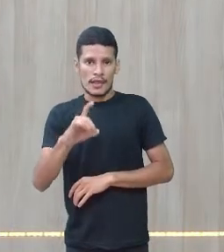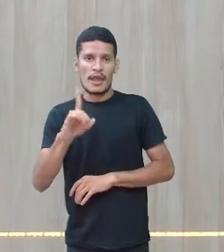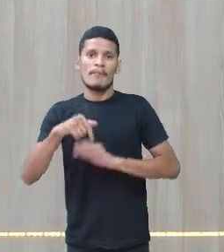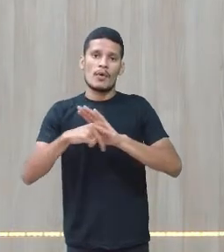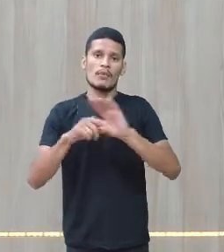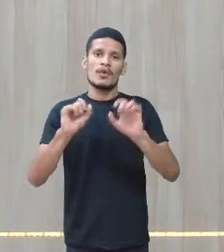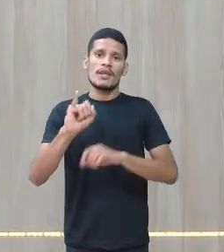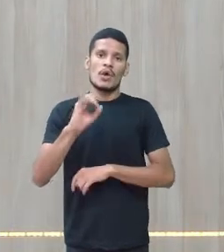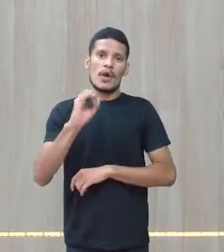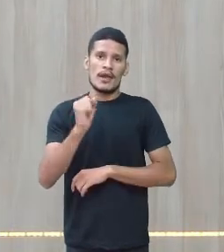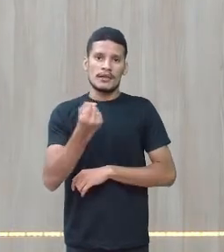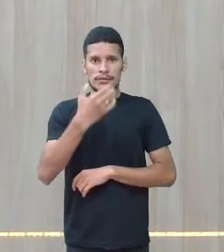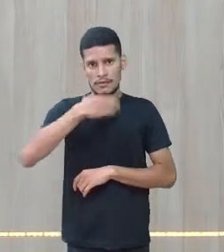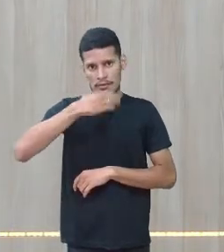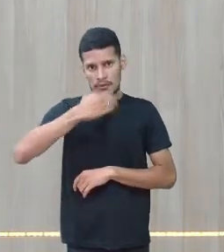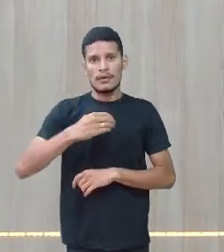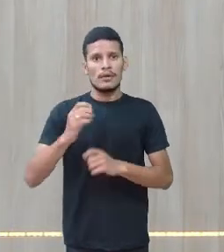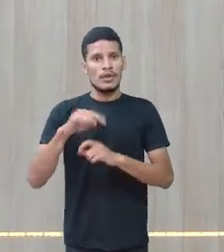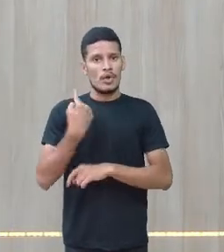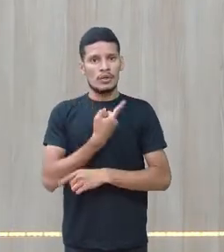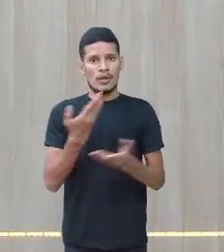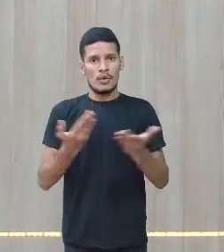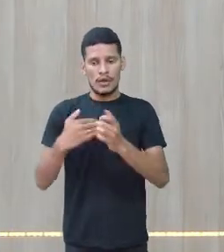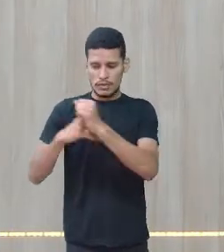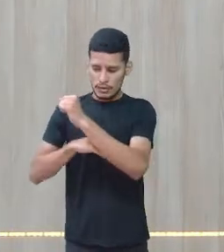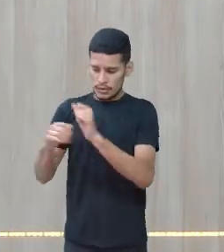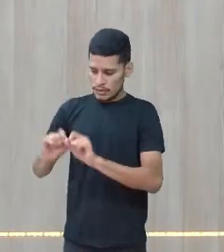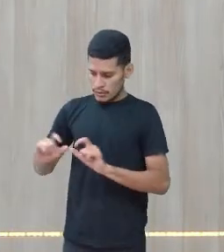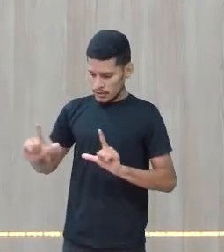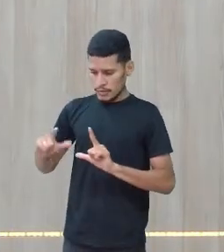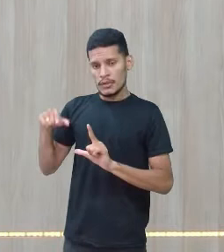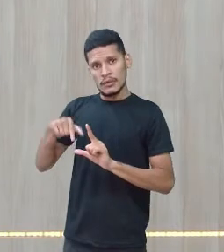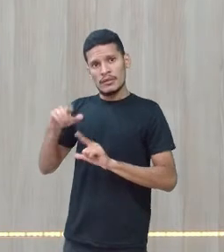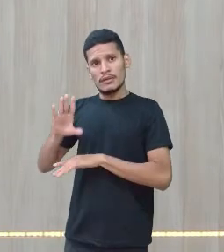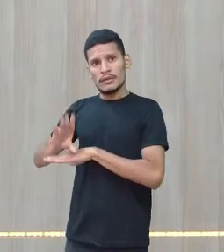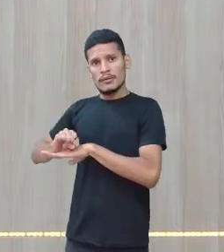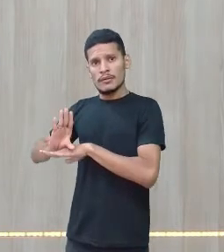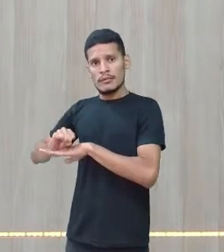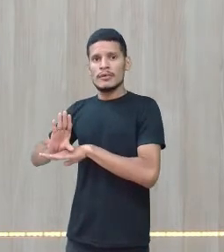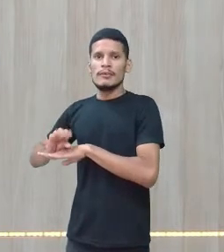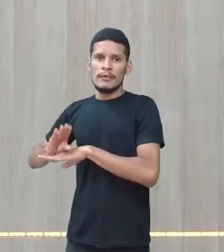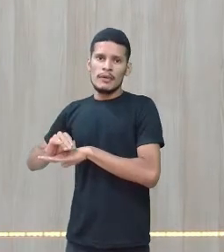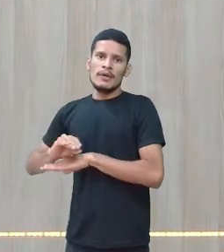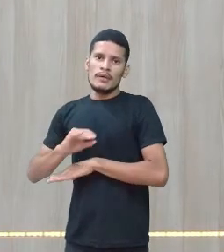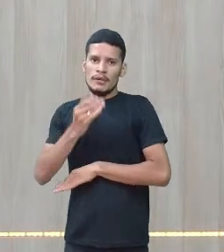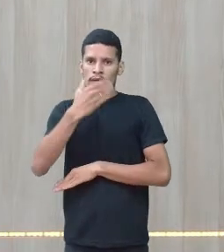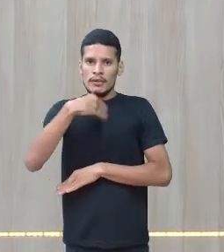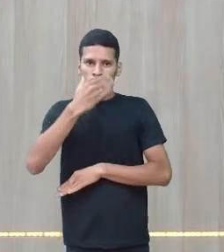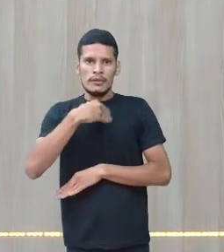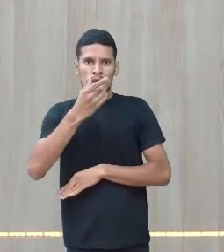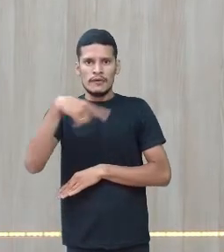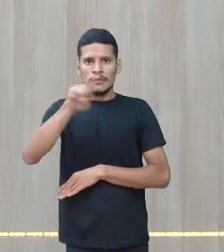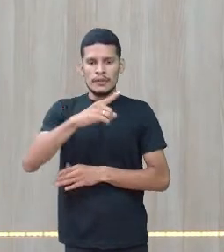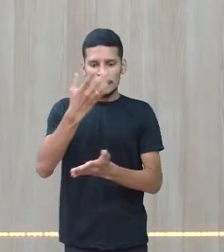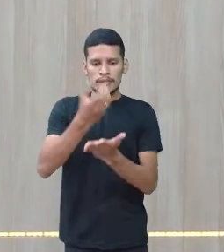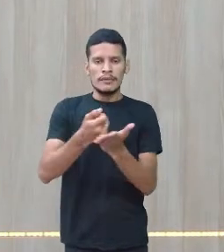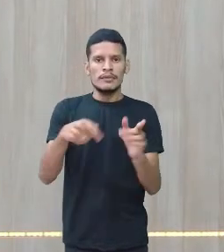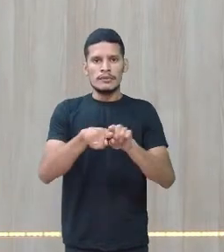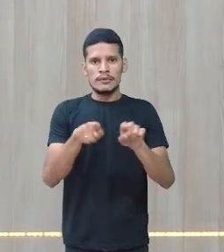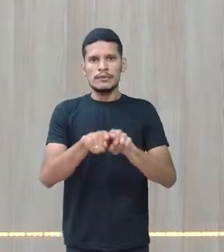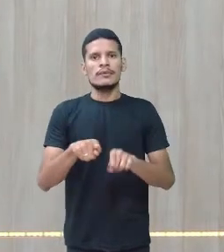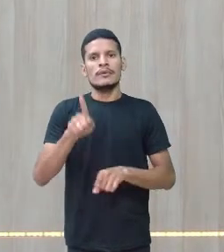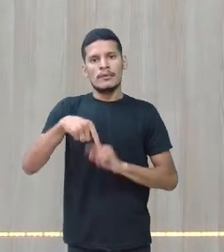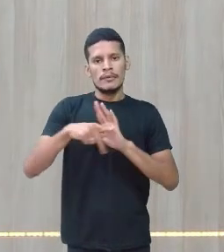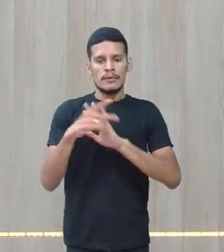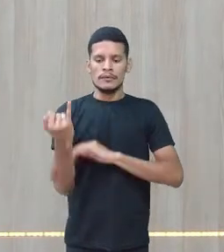iOS, vamos colocar agora a questão aí do QR Code para vocês poderem também baixar. É